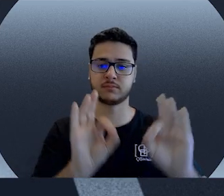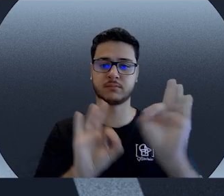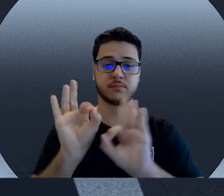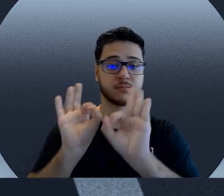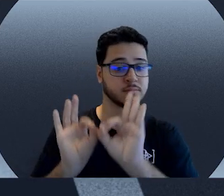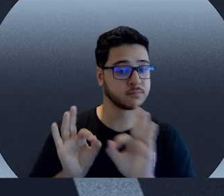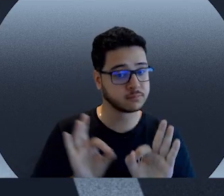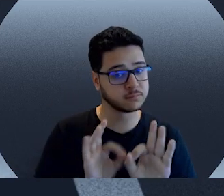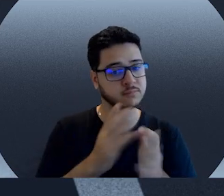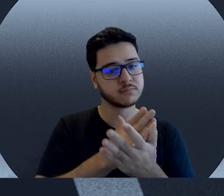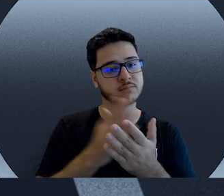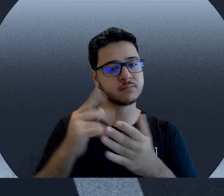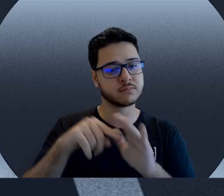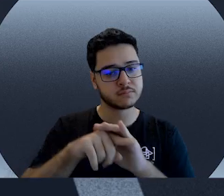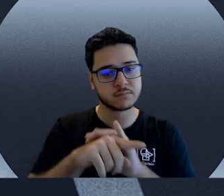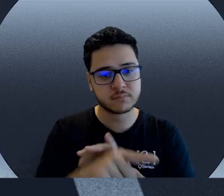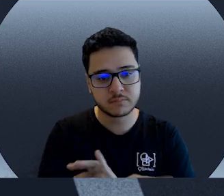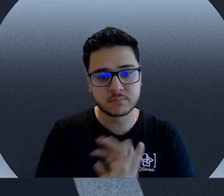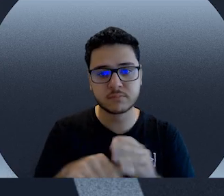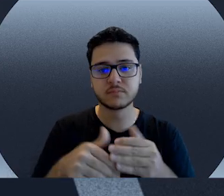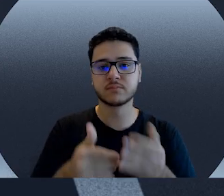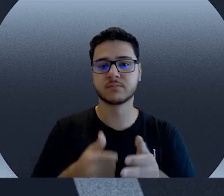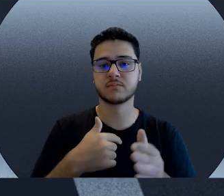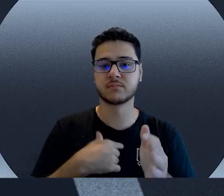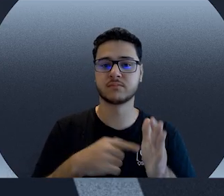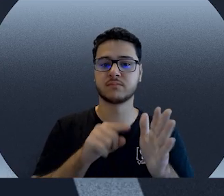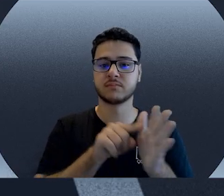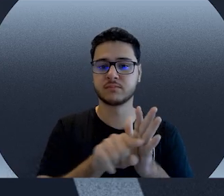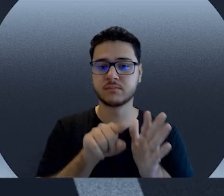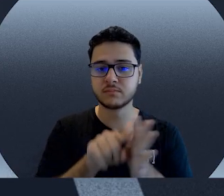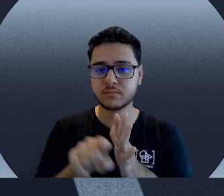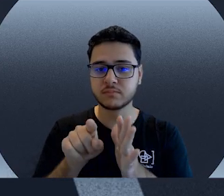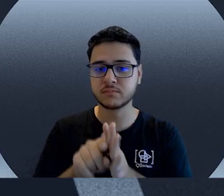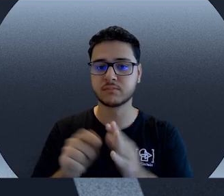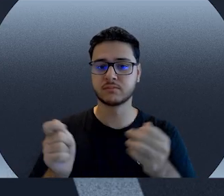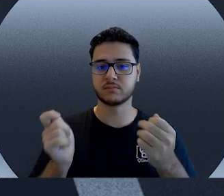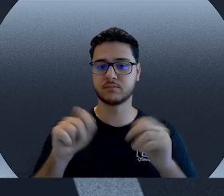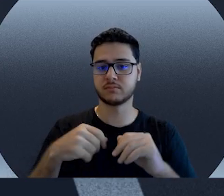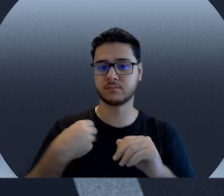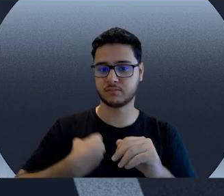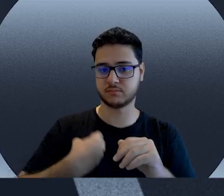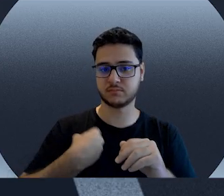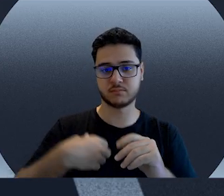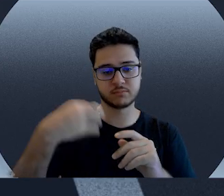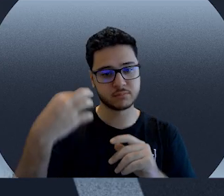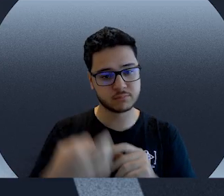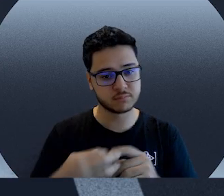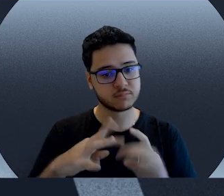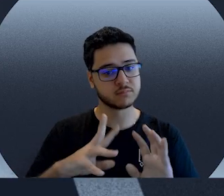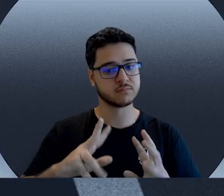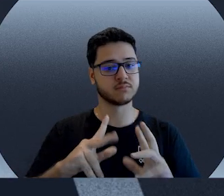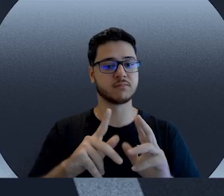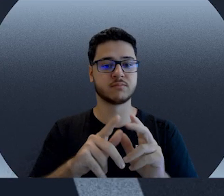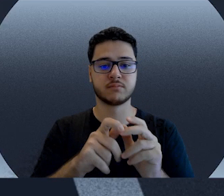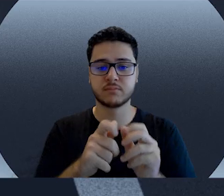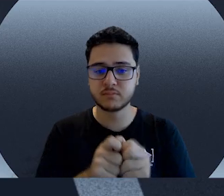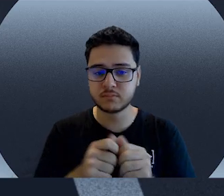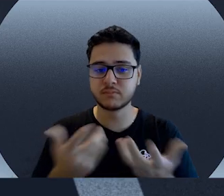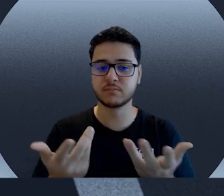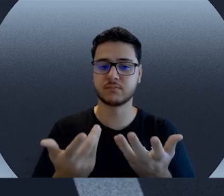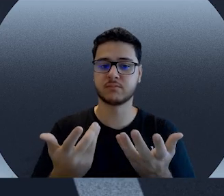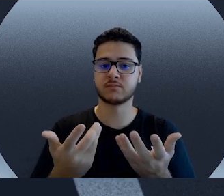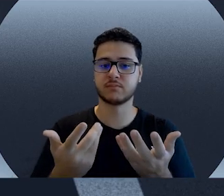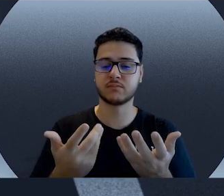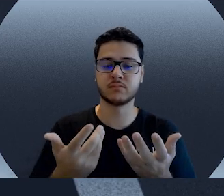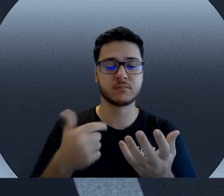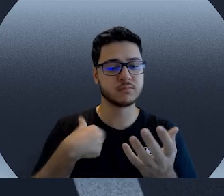uma instalação imersiva, então quando eu questiono no início da formação se será que eu posso entrar dentro de uma obra de arte? Será que eu